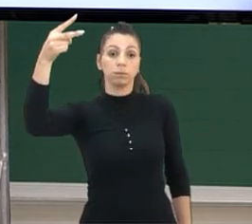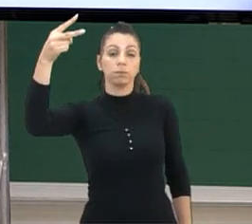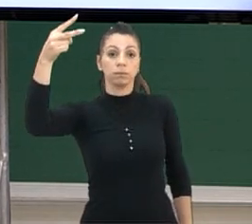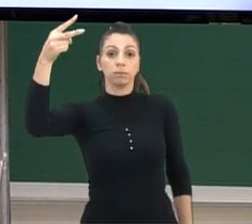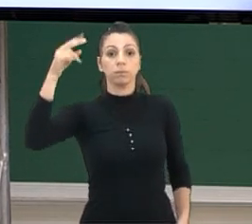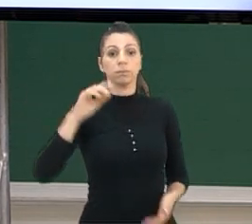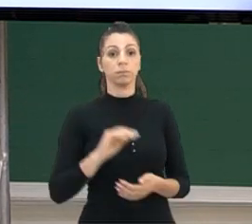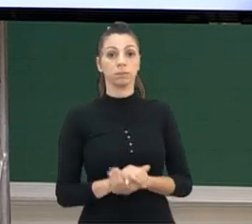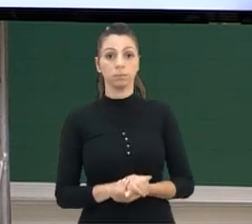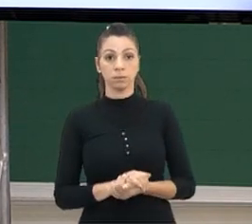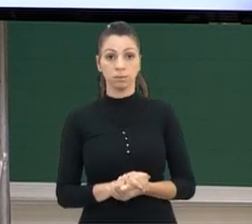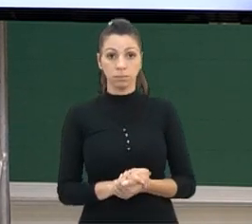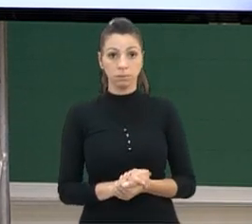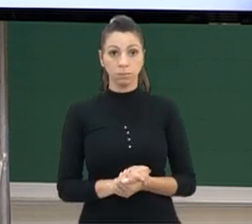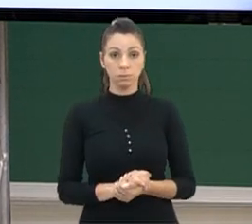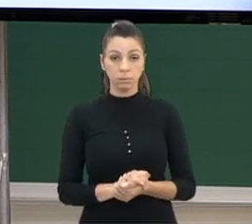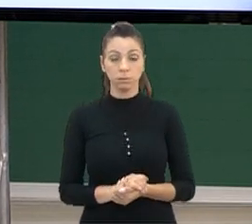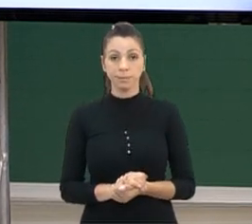de medida de área.